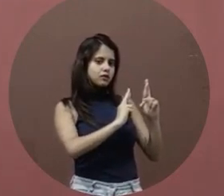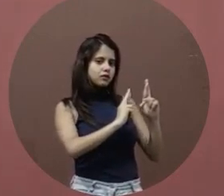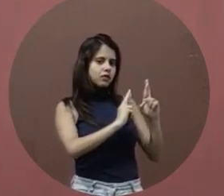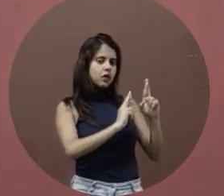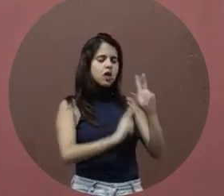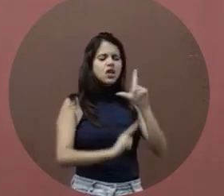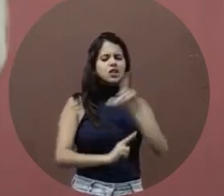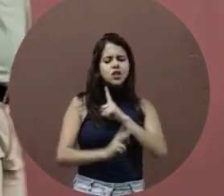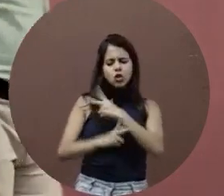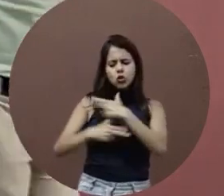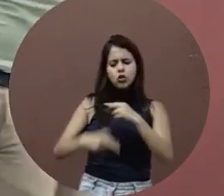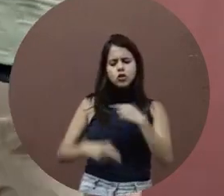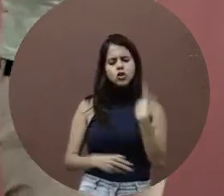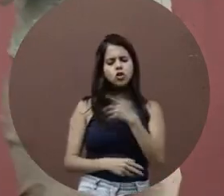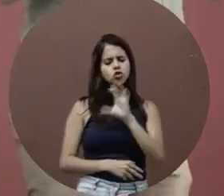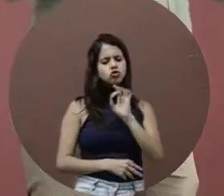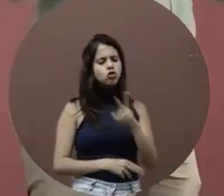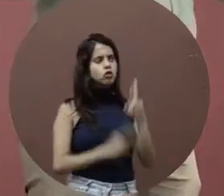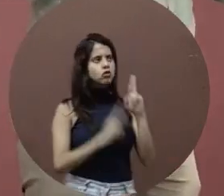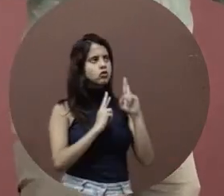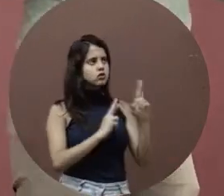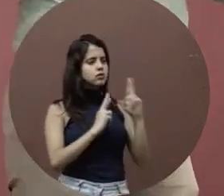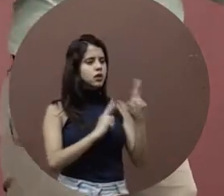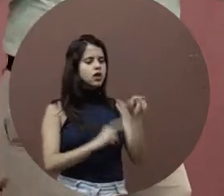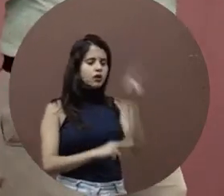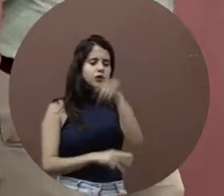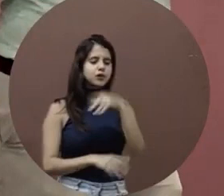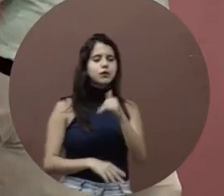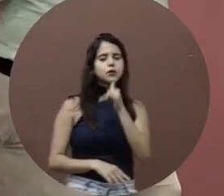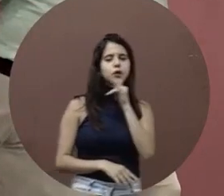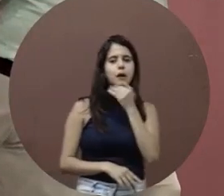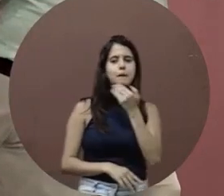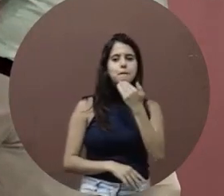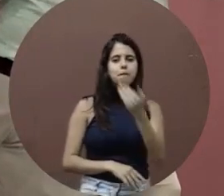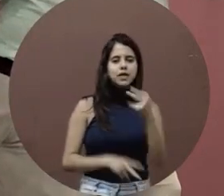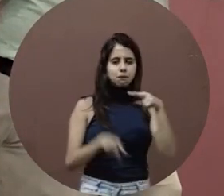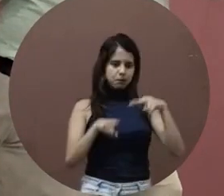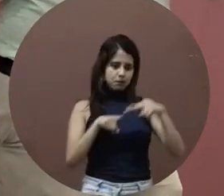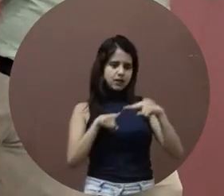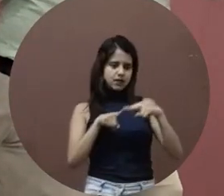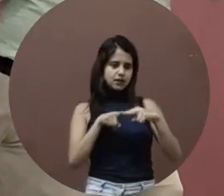Tem coisa que você espera, você liga lá para o delivery para pedir pizza.